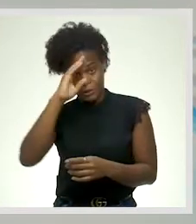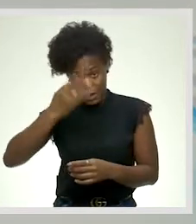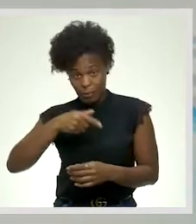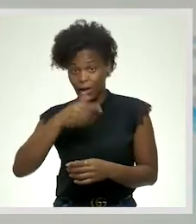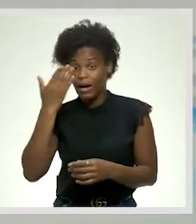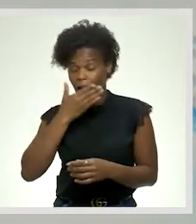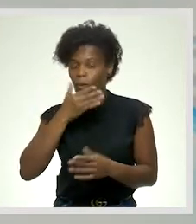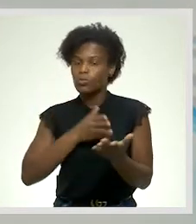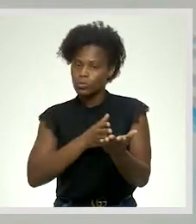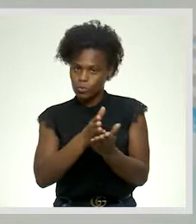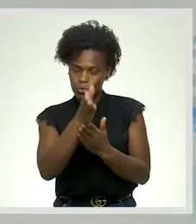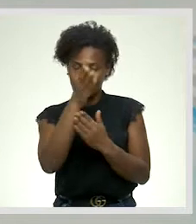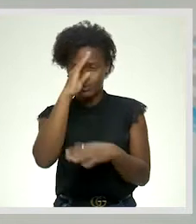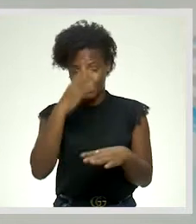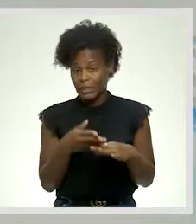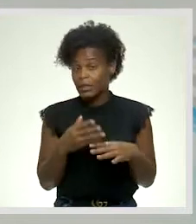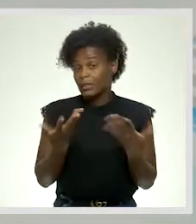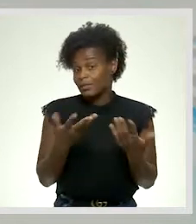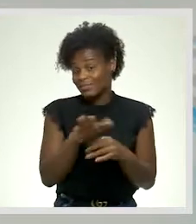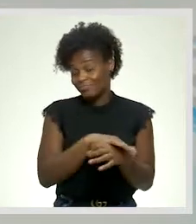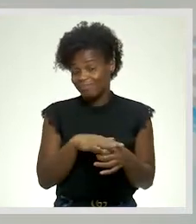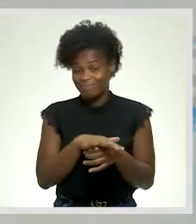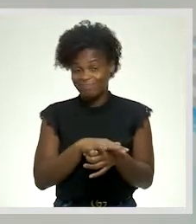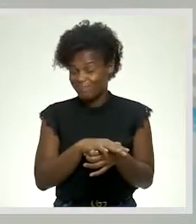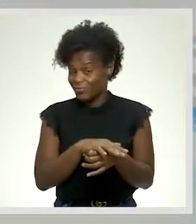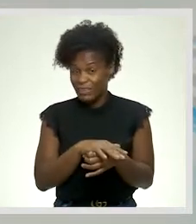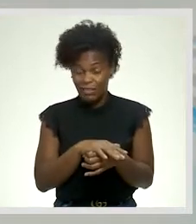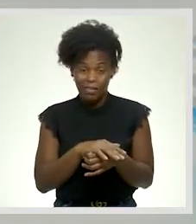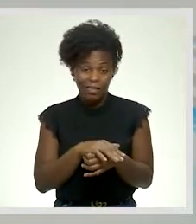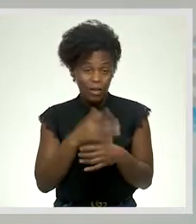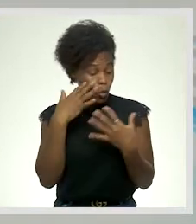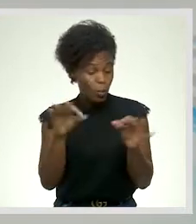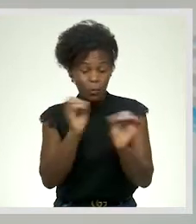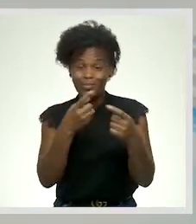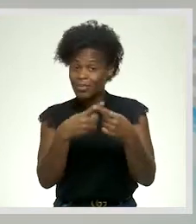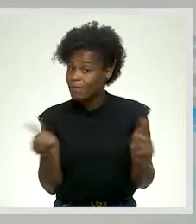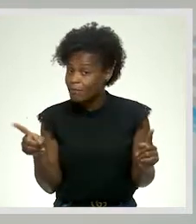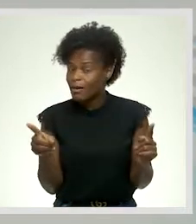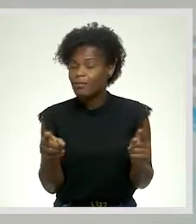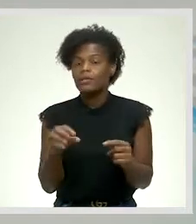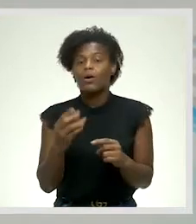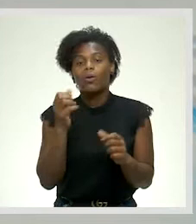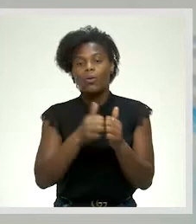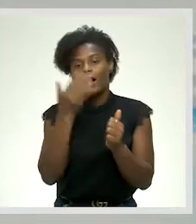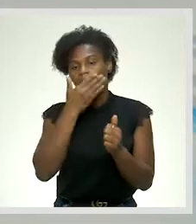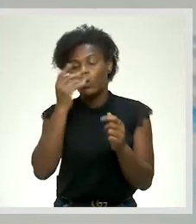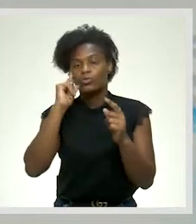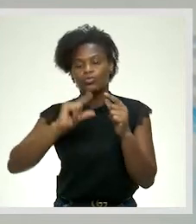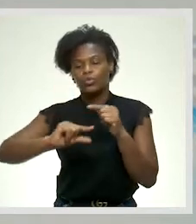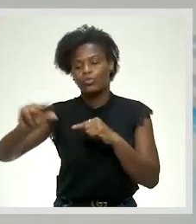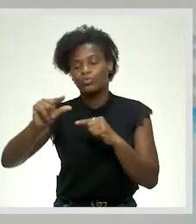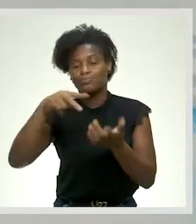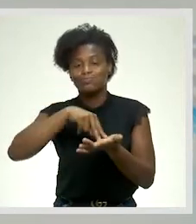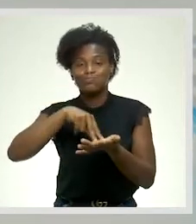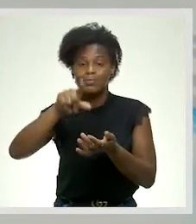aulas continuam a acontecer num contexto atípico e híbrido, com aulas à distância e presencial,